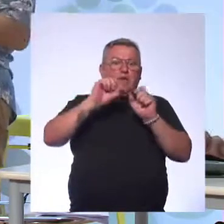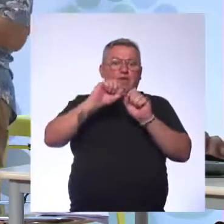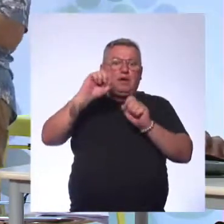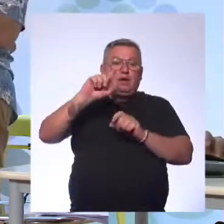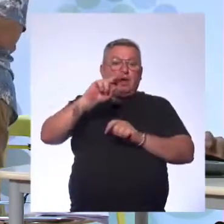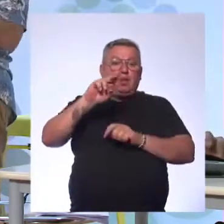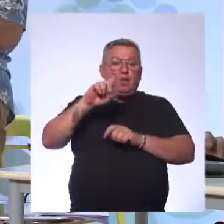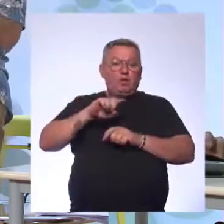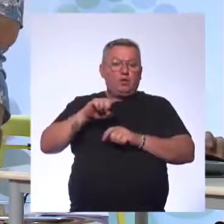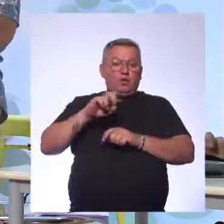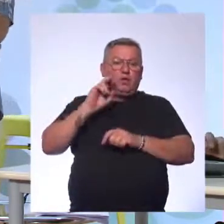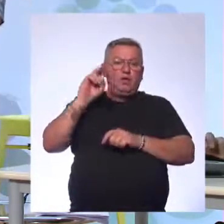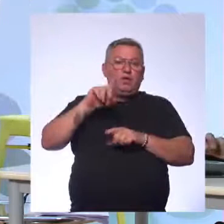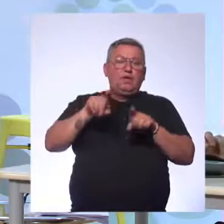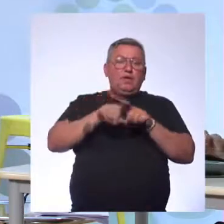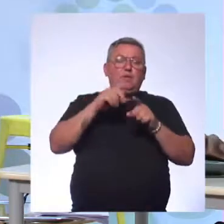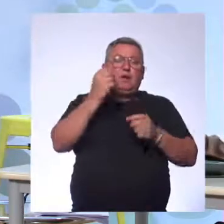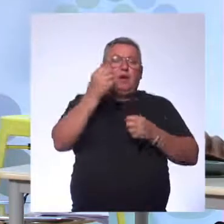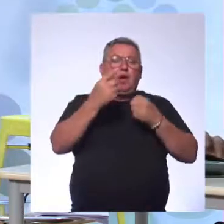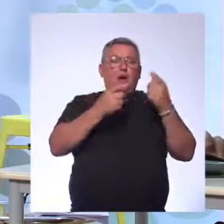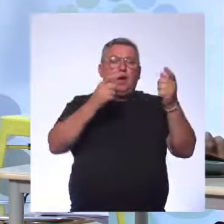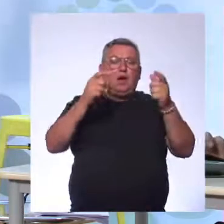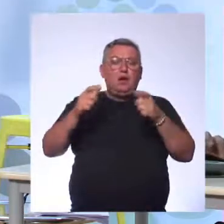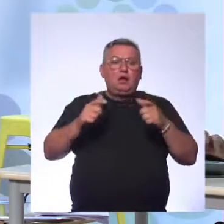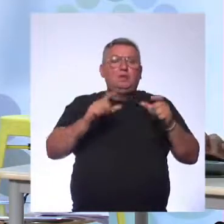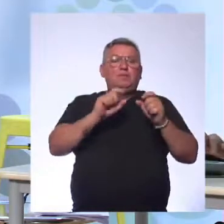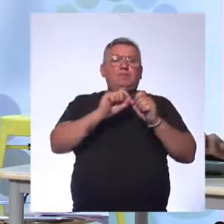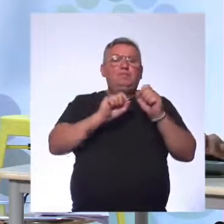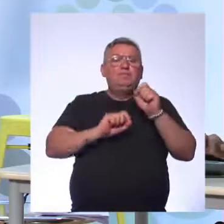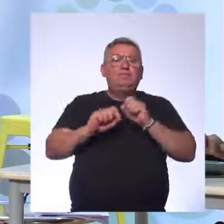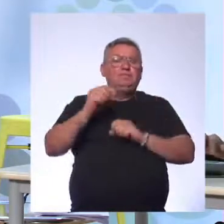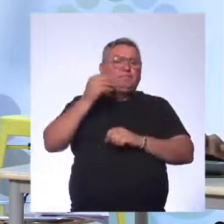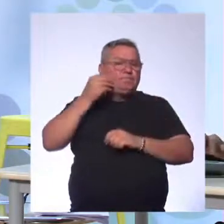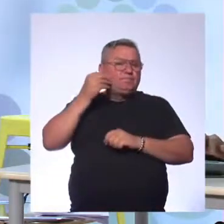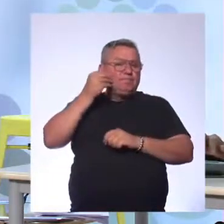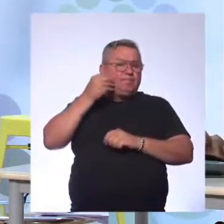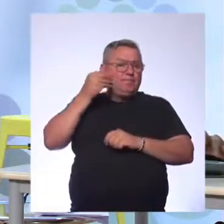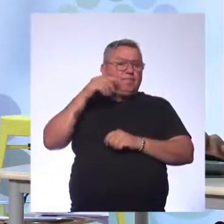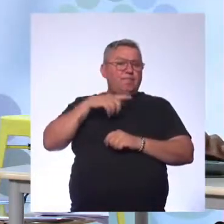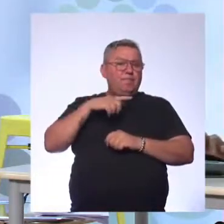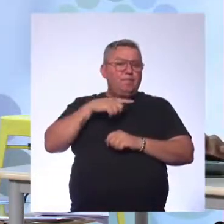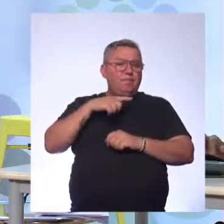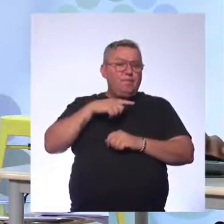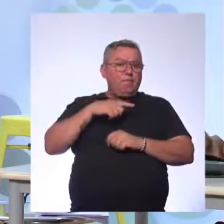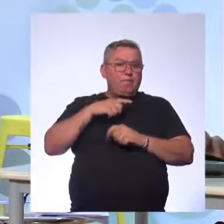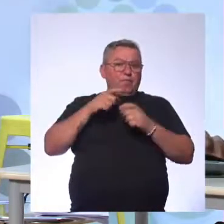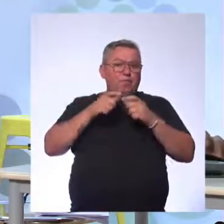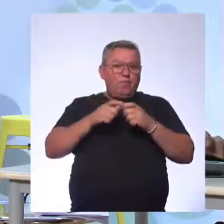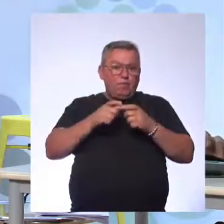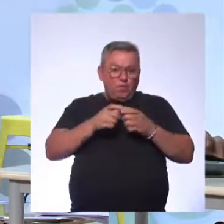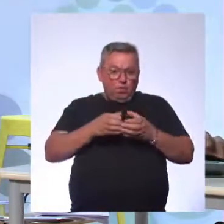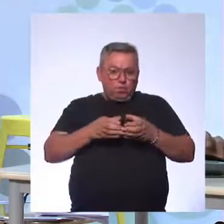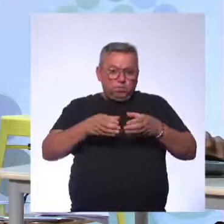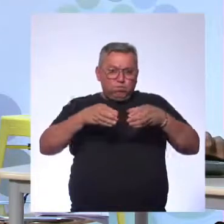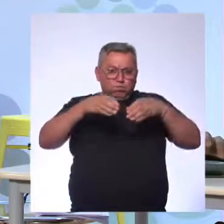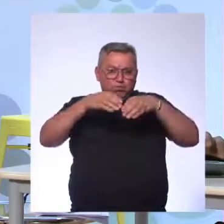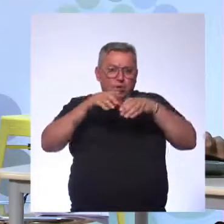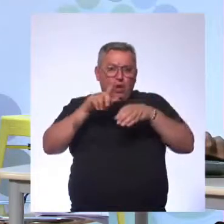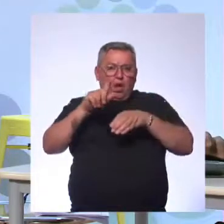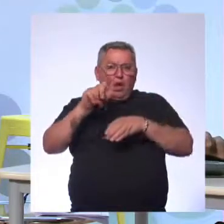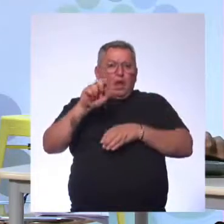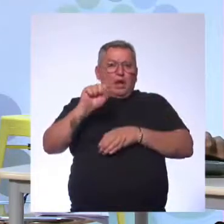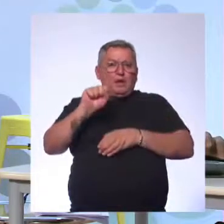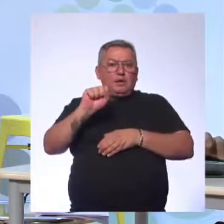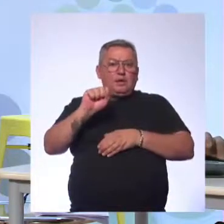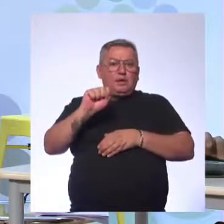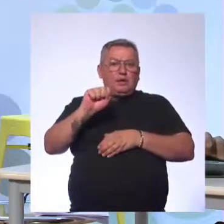luz se você pegar também alguns lugares aí que realizam experimentos tem um bucho cheio de gás que eles colocam em